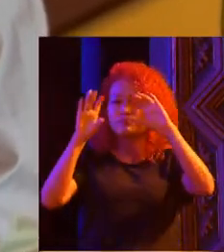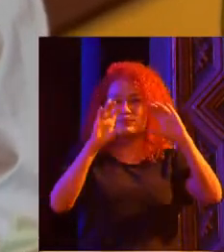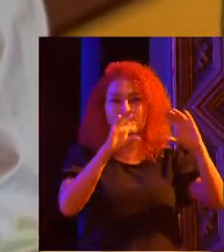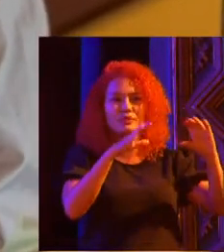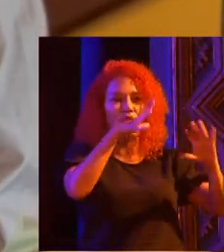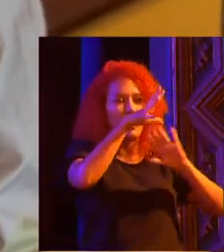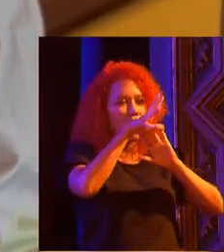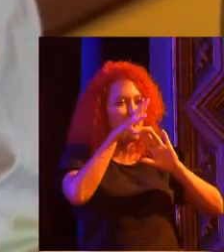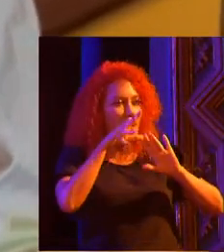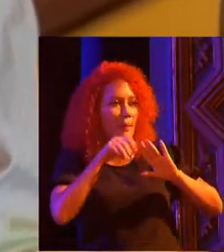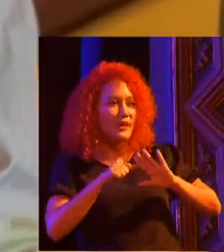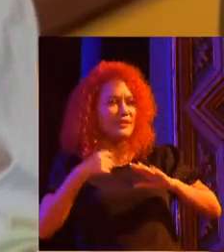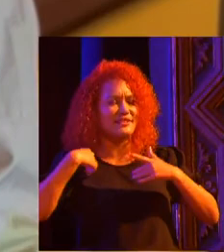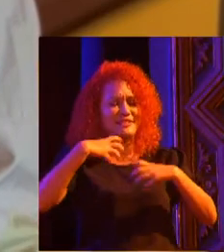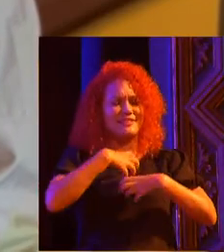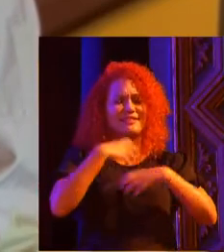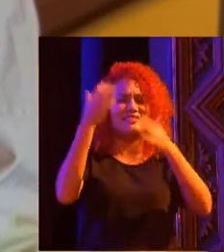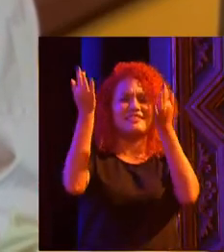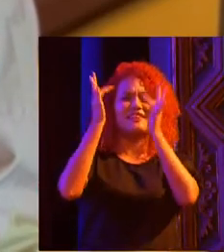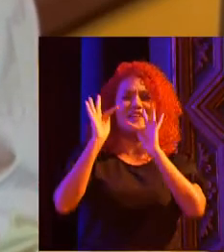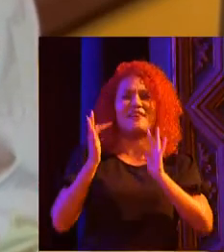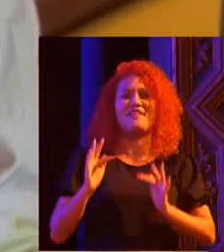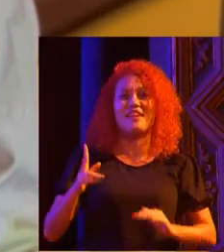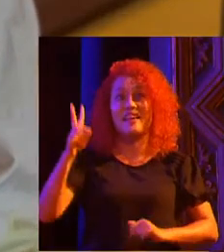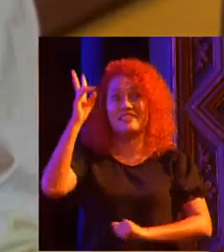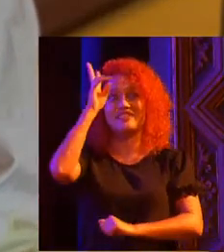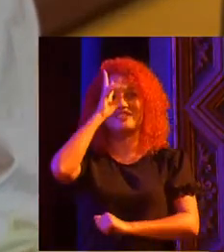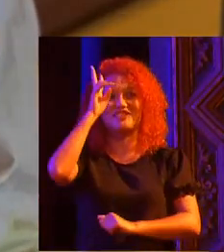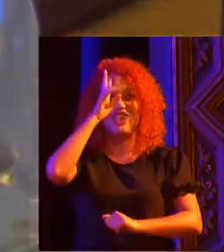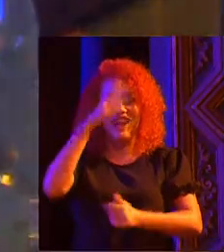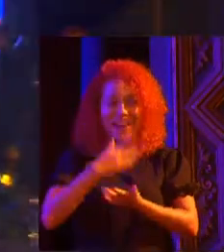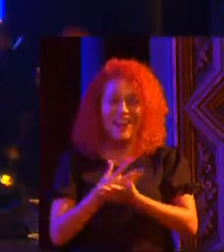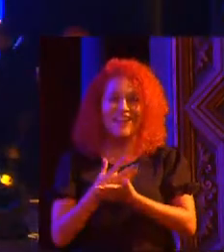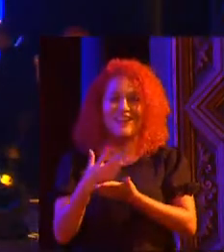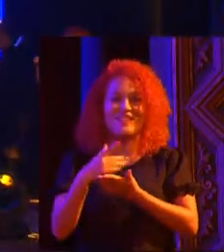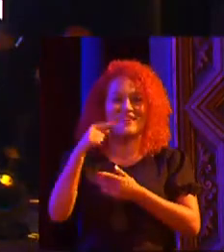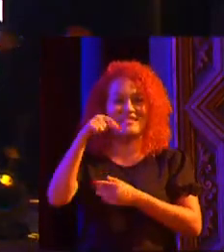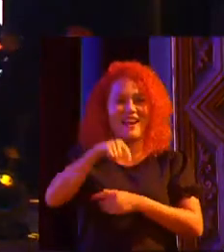Amazônias. A gente está muito feliz, é uma noite histórica.